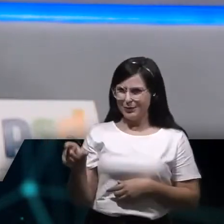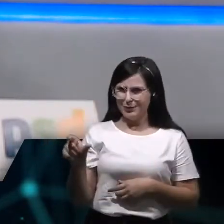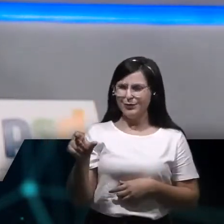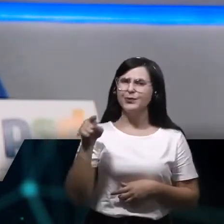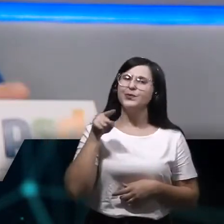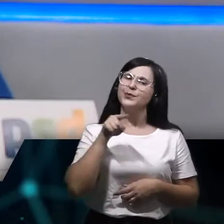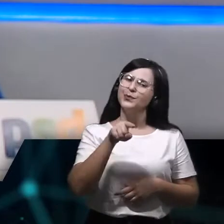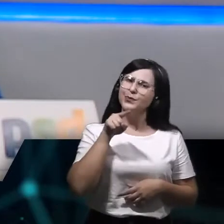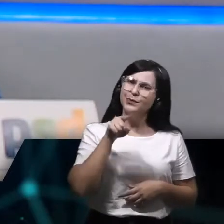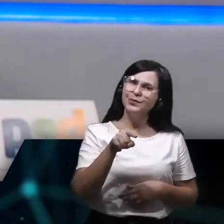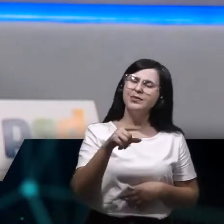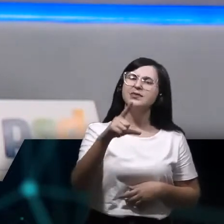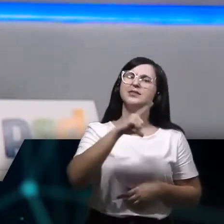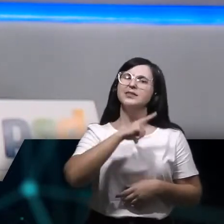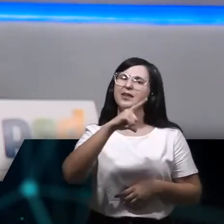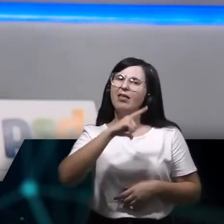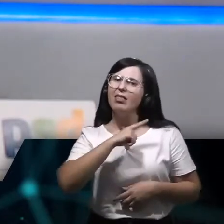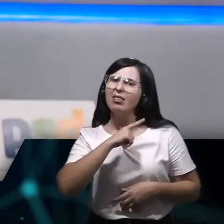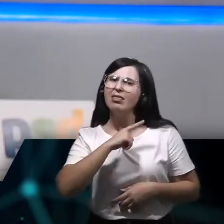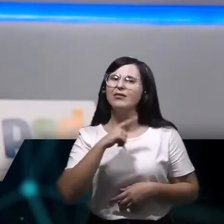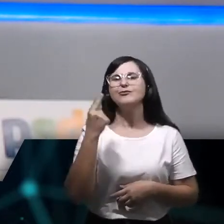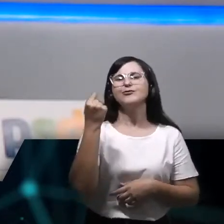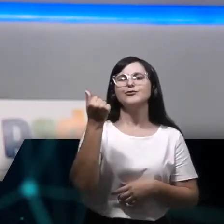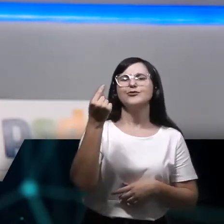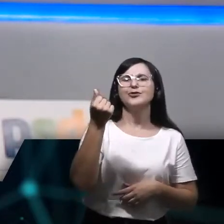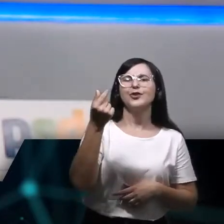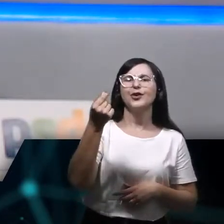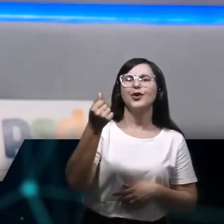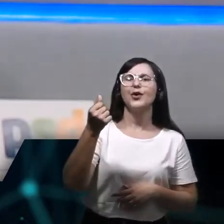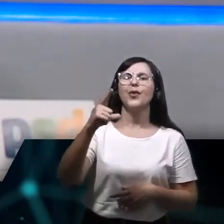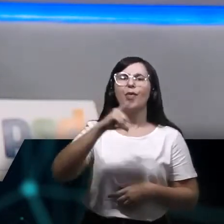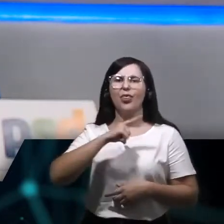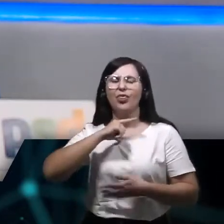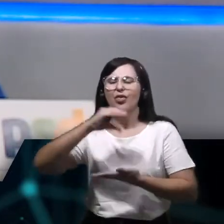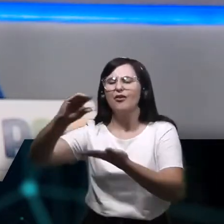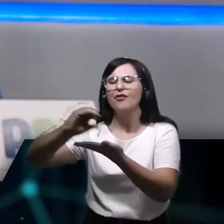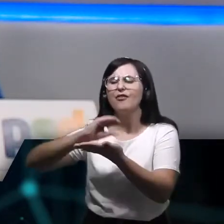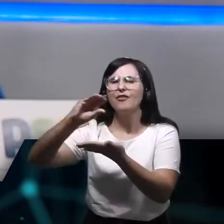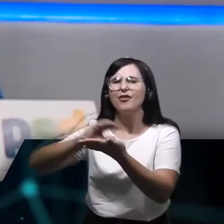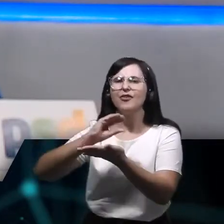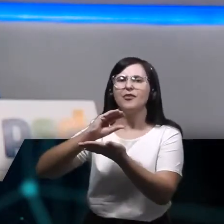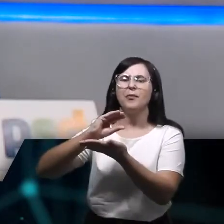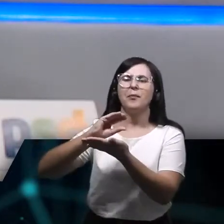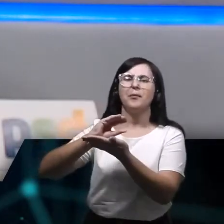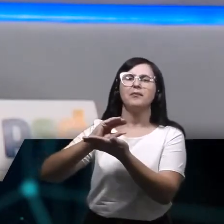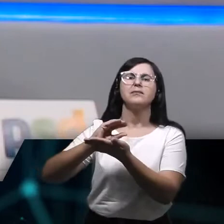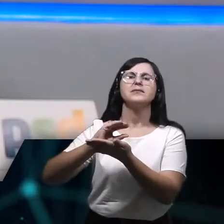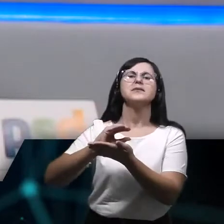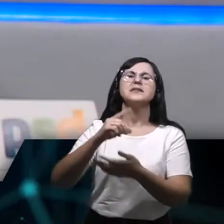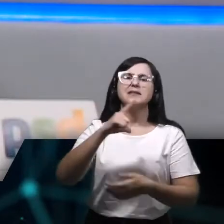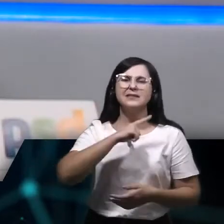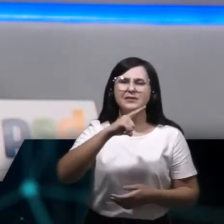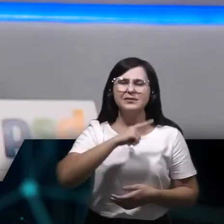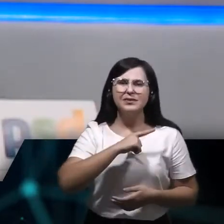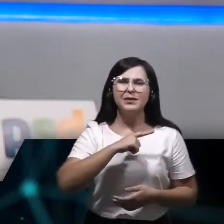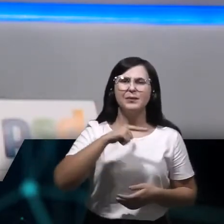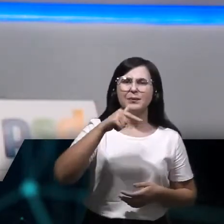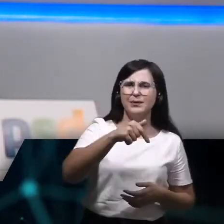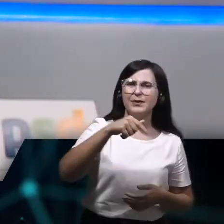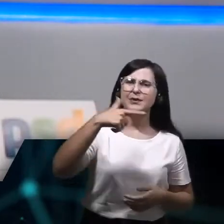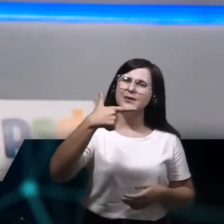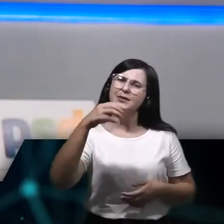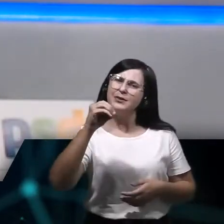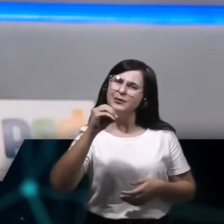financeiro do governo federal, entrou mais de 1 milhão, entrou 720 mil da recomposição